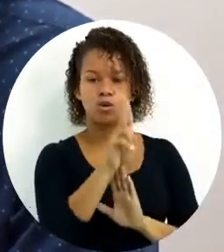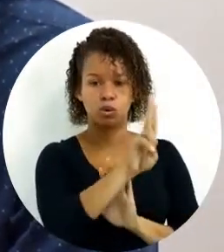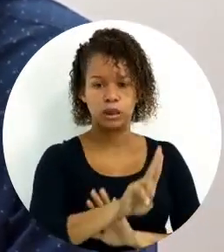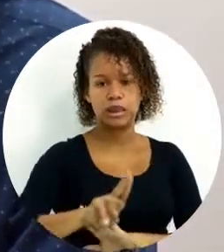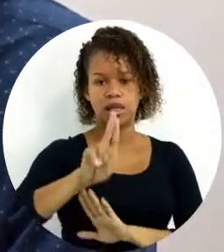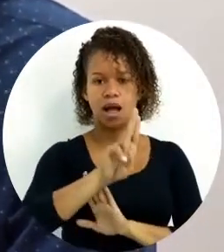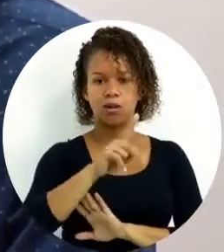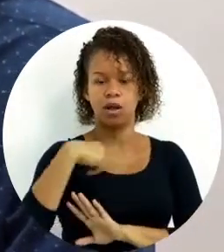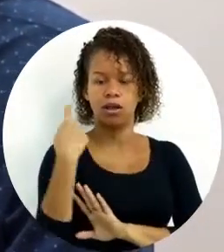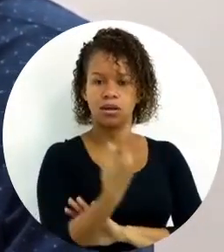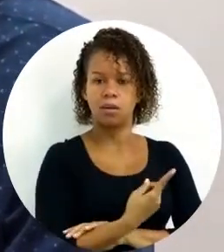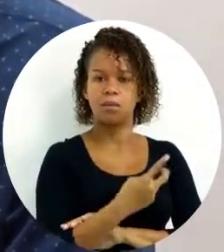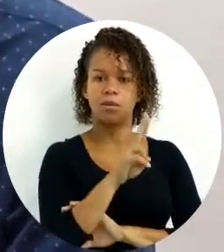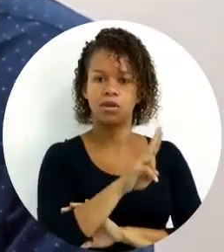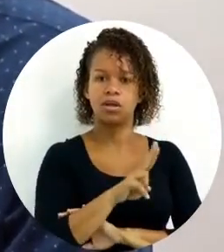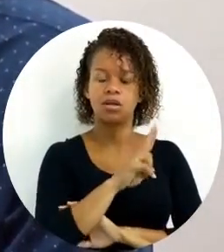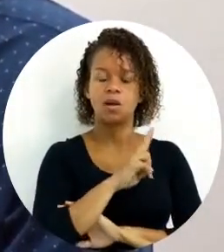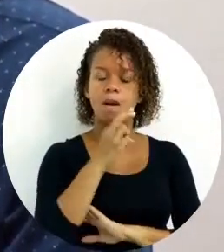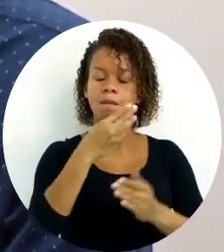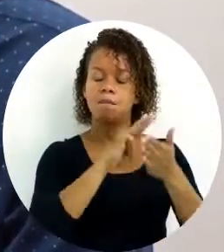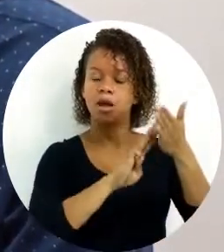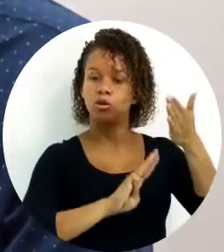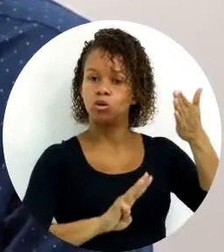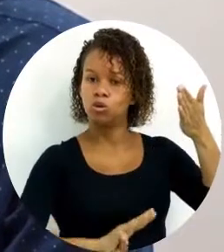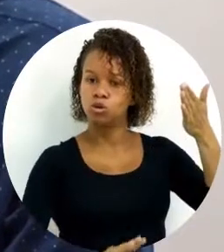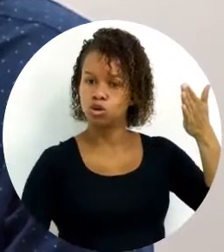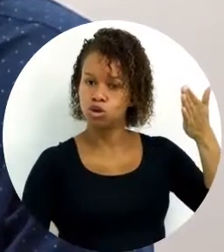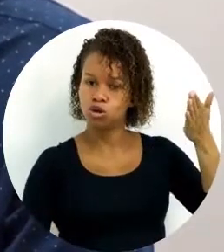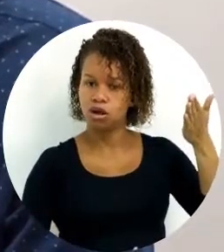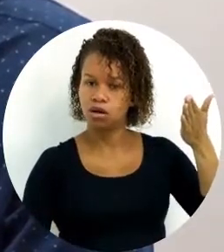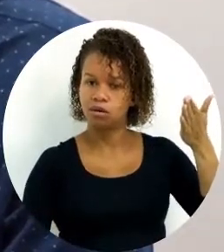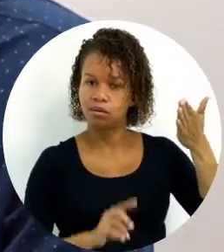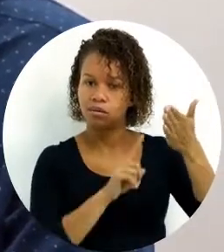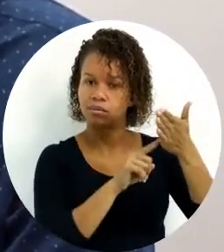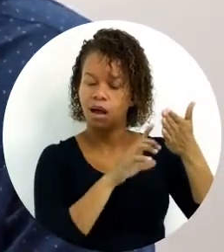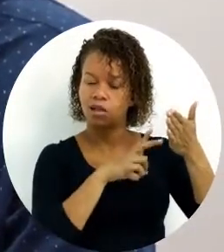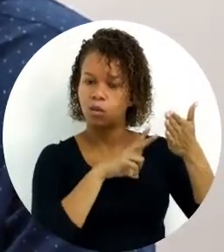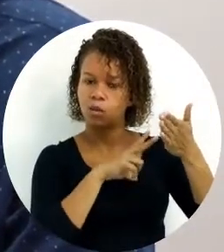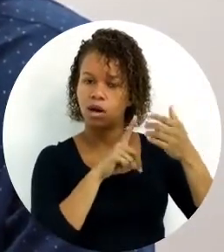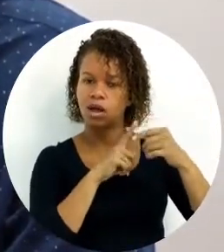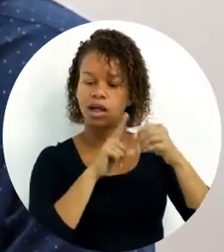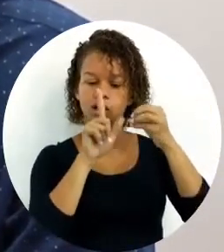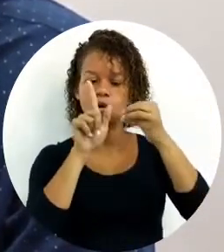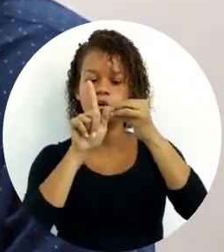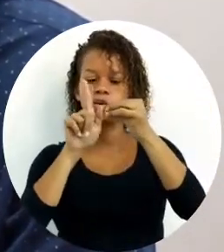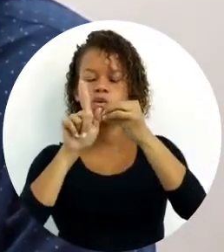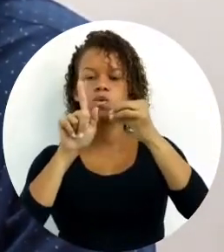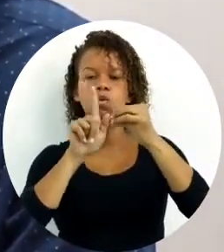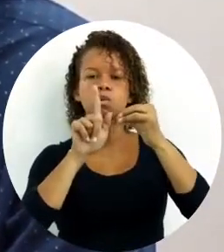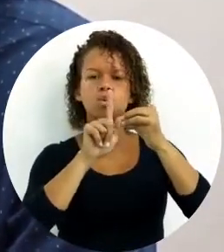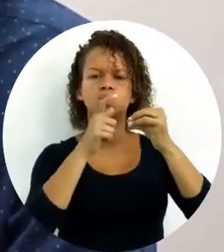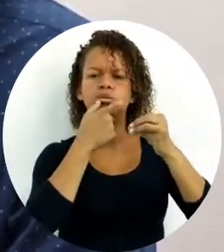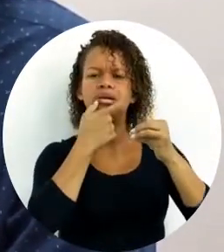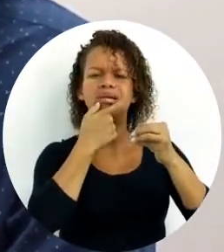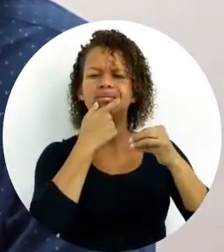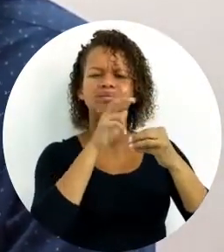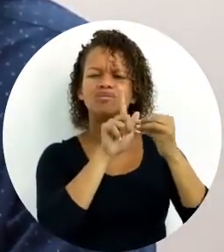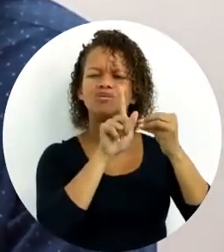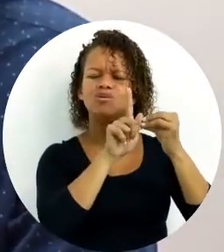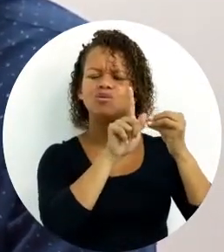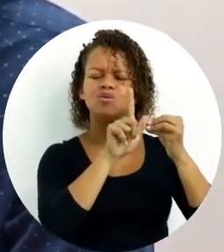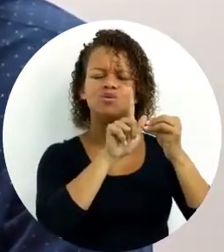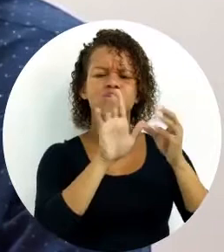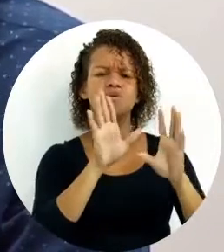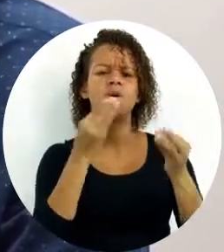utilizado, ele utiliza uma metodologia ou um algoritmo particular que ele chama de Google PageRank. Como é